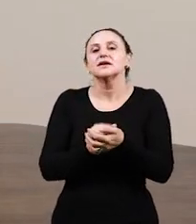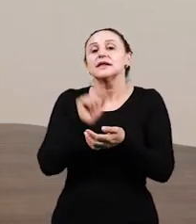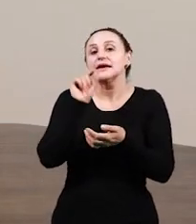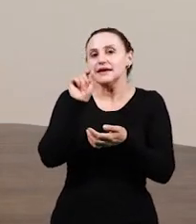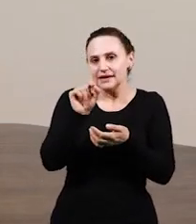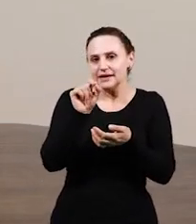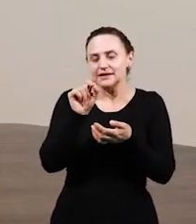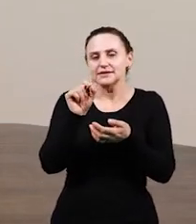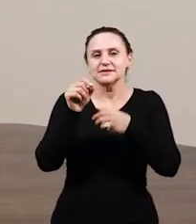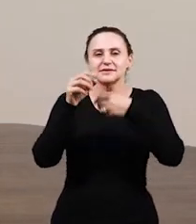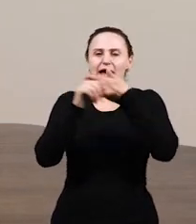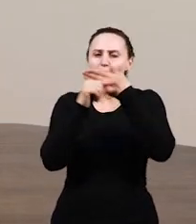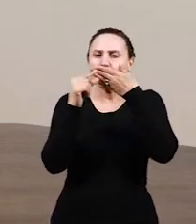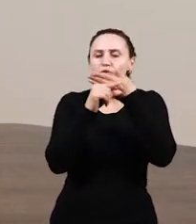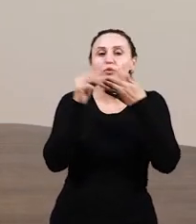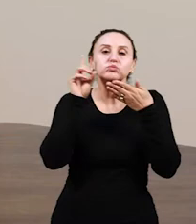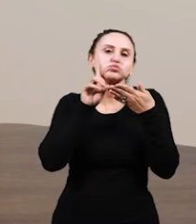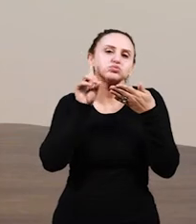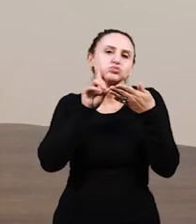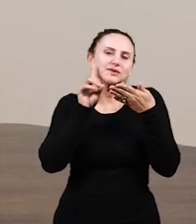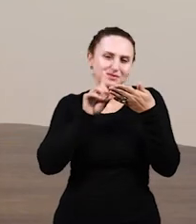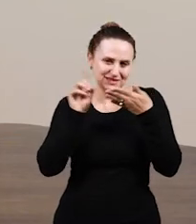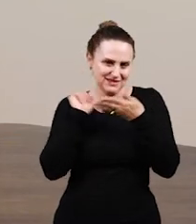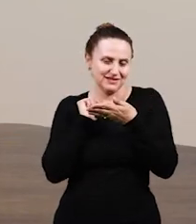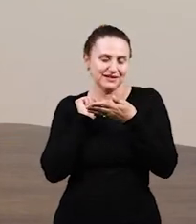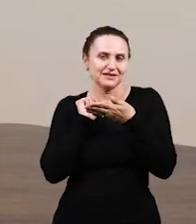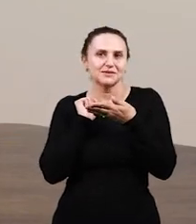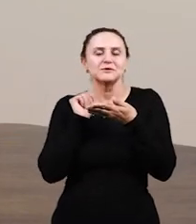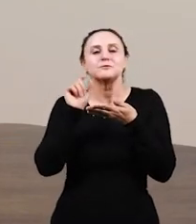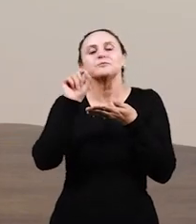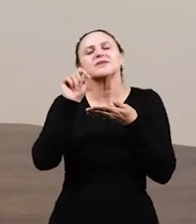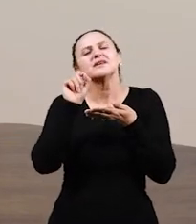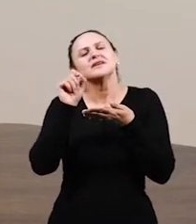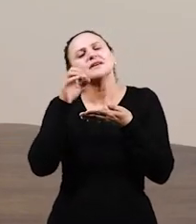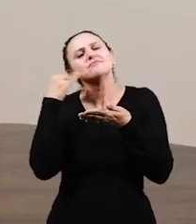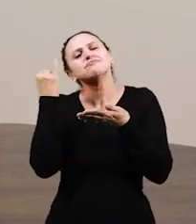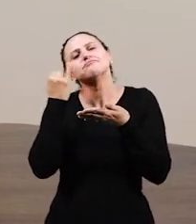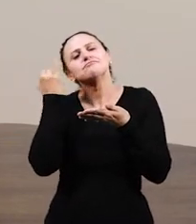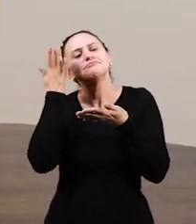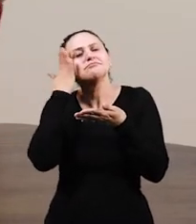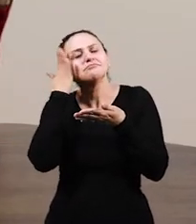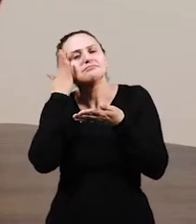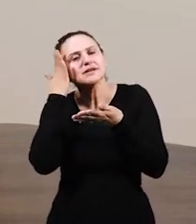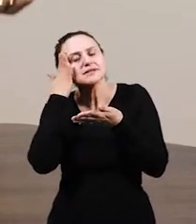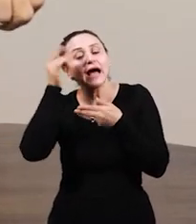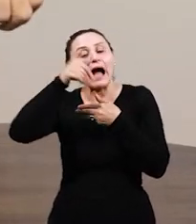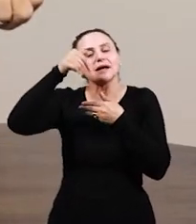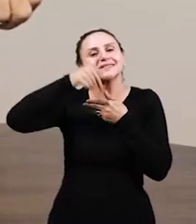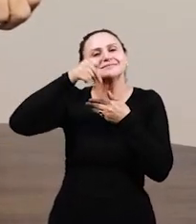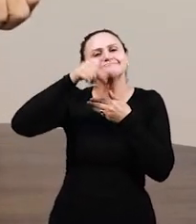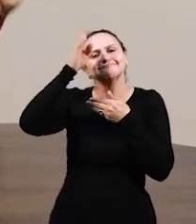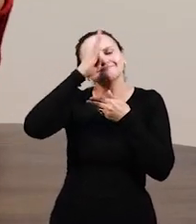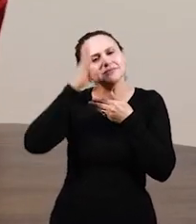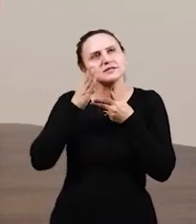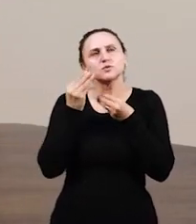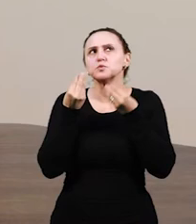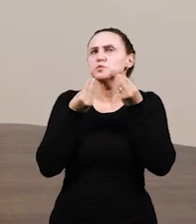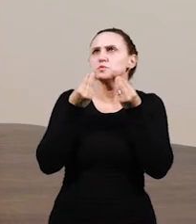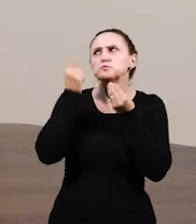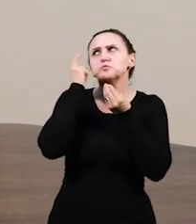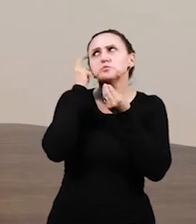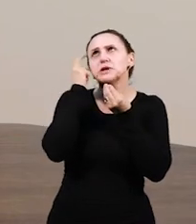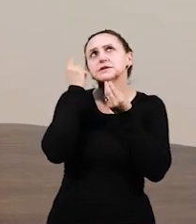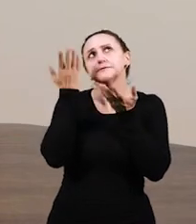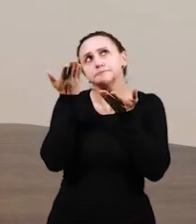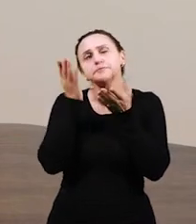fio de Chegamos no Brasil né eu julguei necessário e importante pensar o estruturalismo do Brasil e